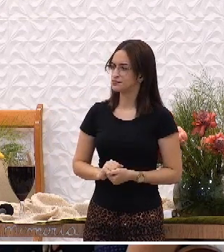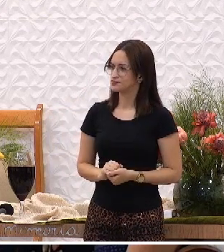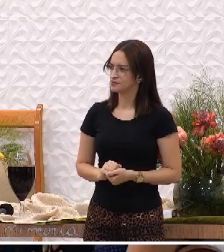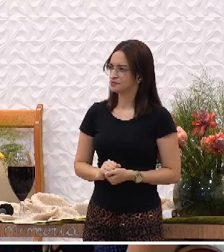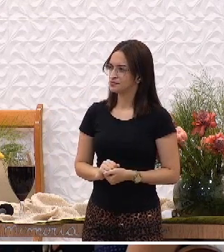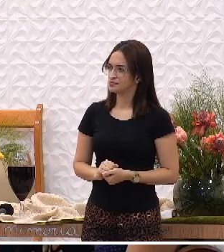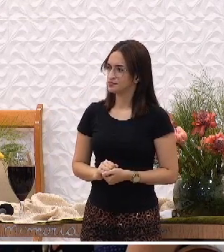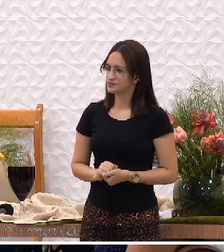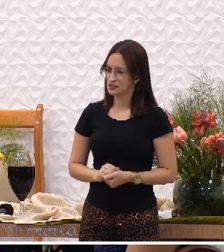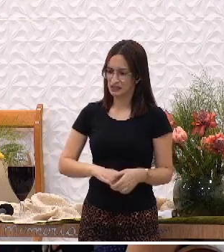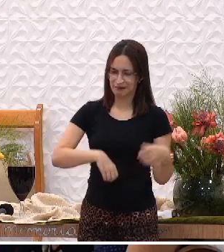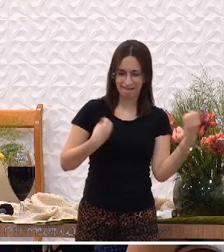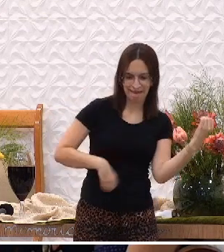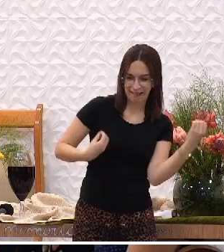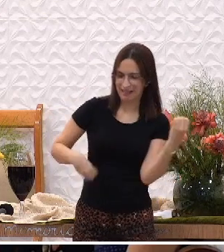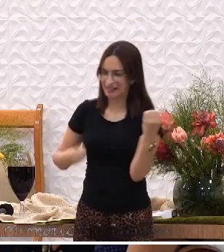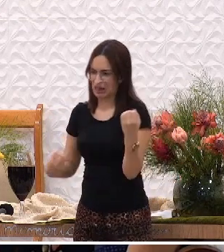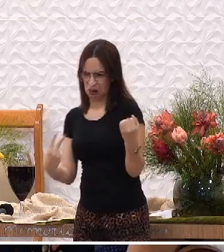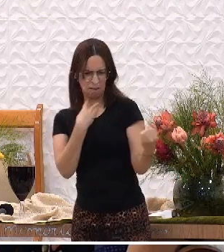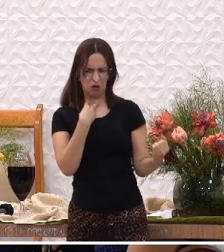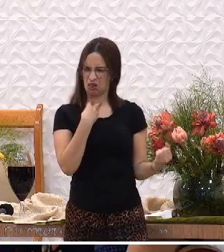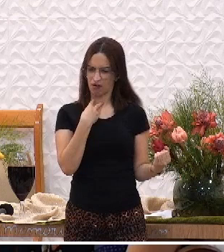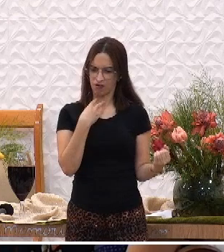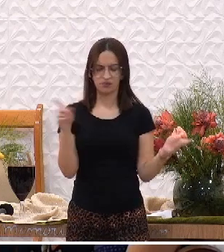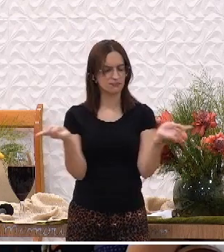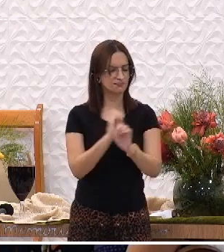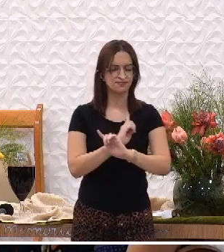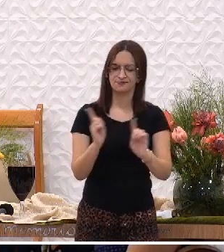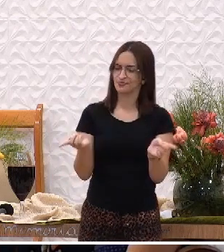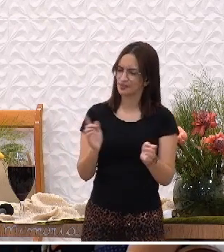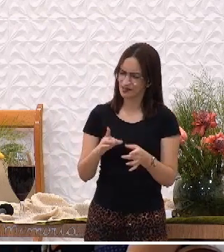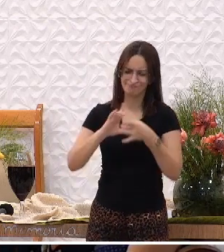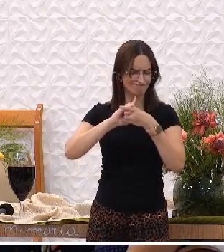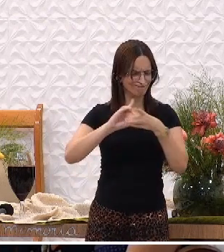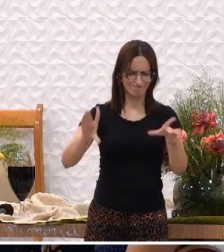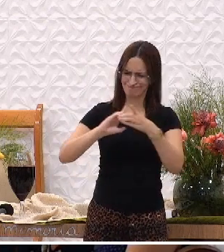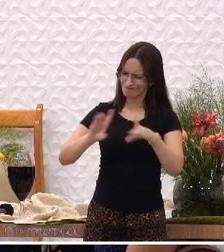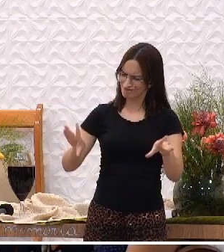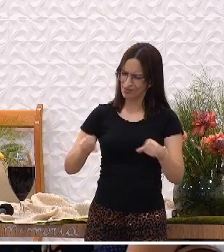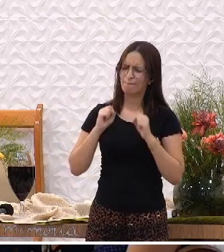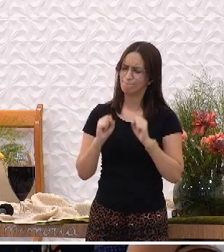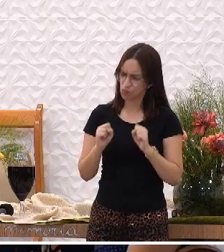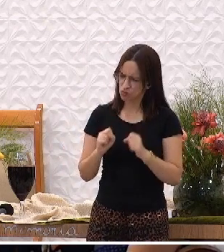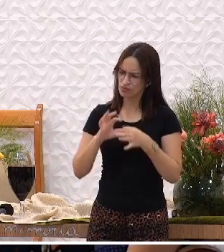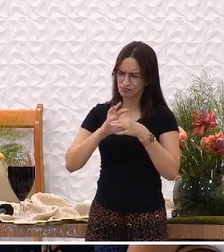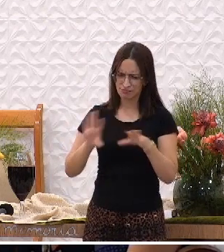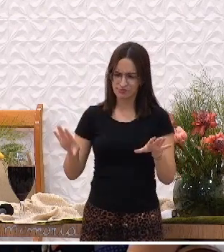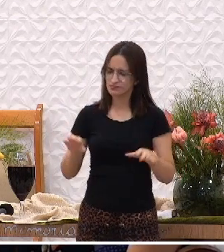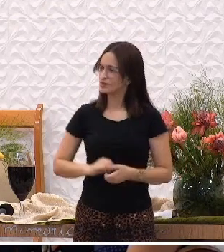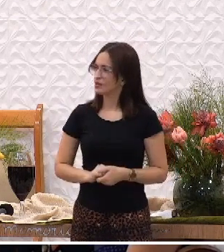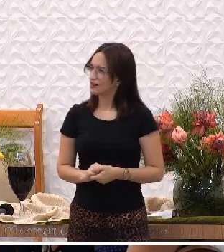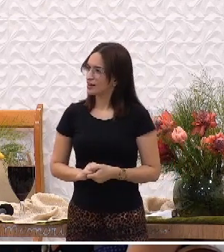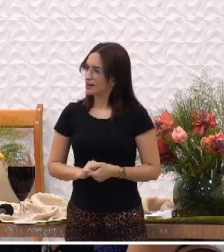Proibição de uso de instrumentos também não é algo ensinado pelo princípio regulador do culto. A gente entende que os instrumentos são circunstâncias, assim como